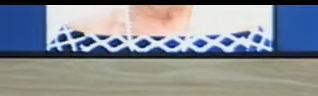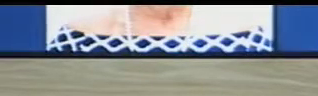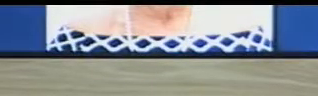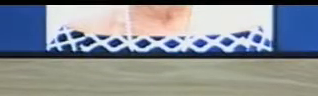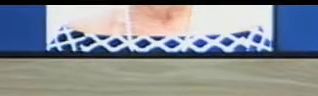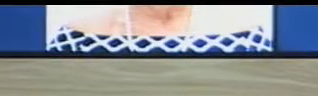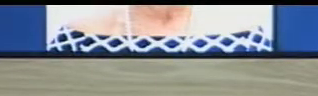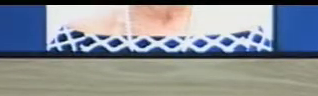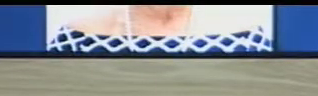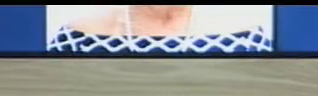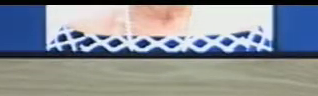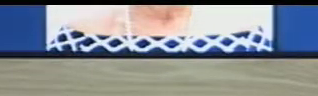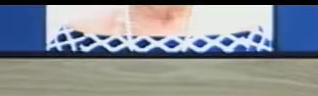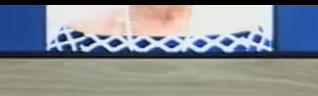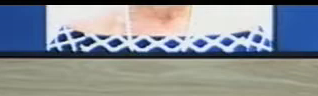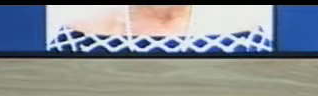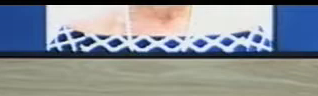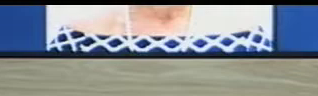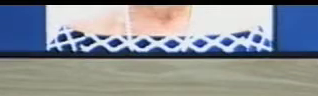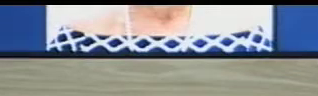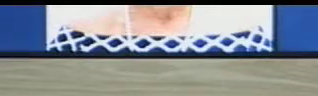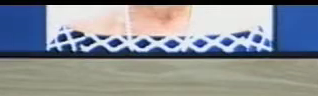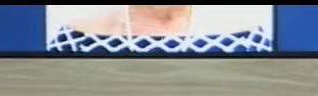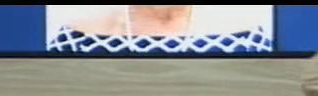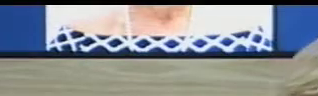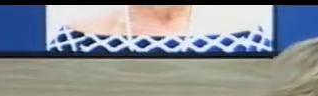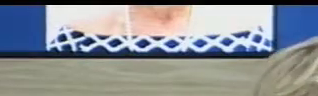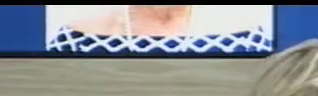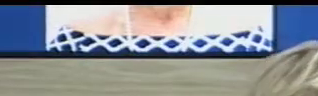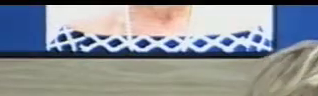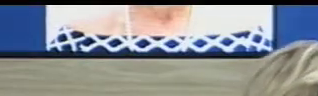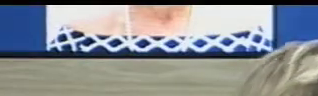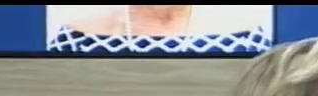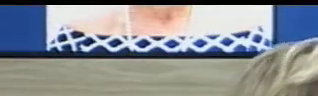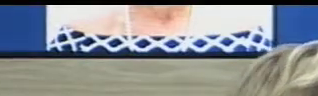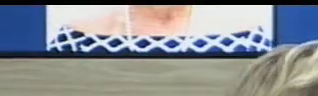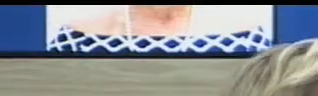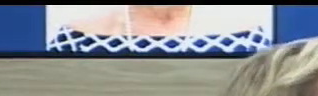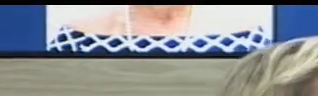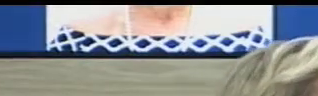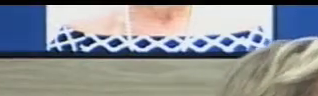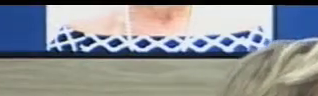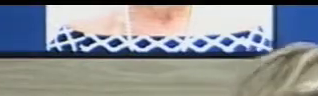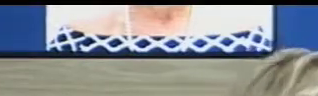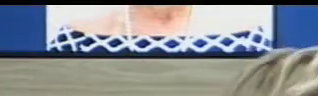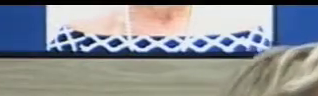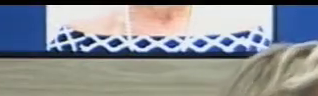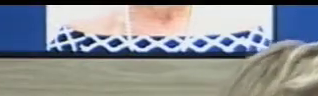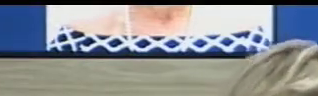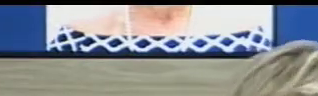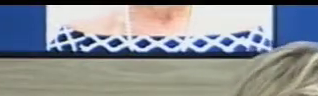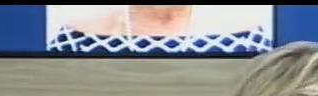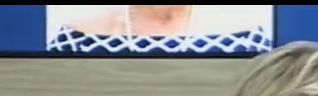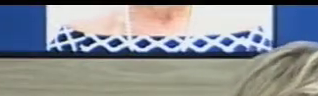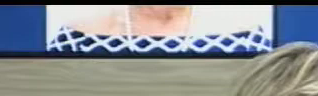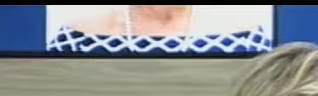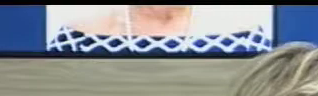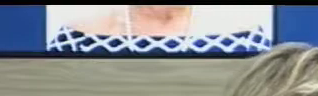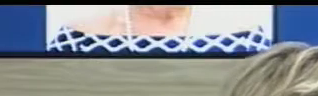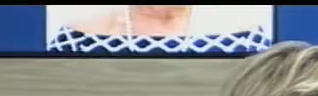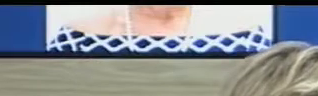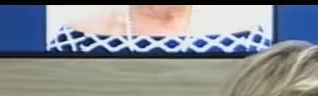sua súmula em cima quanto em seu texto. Então, aqui, para que não fiquem inventando